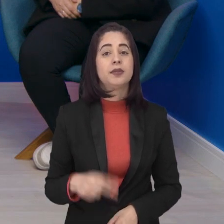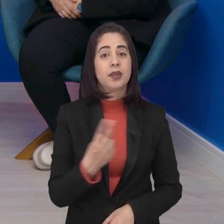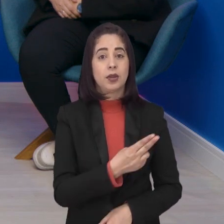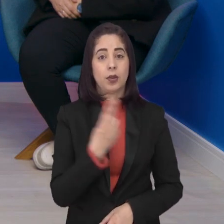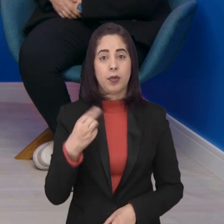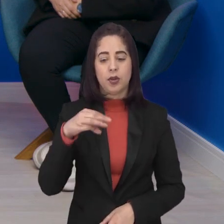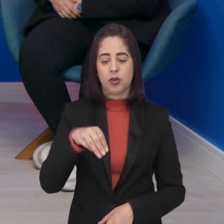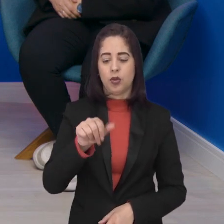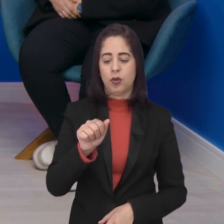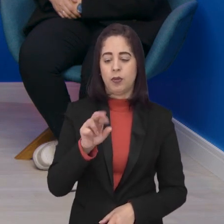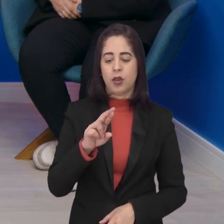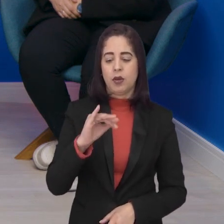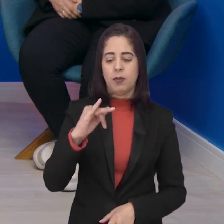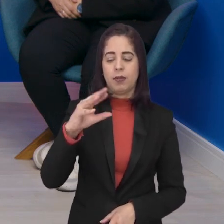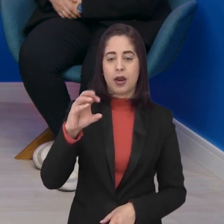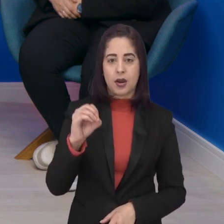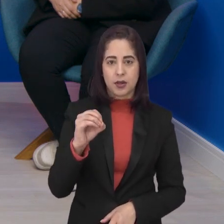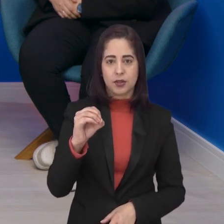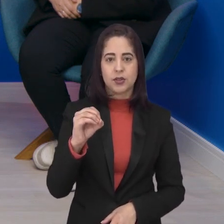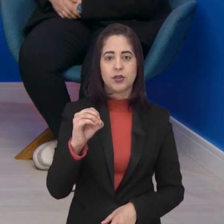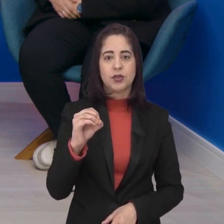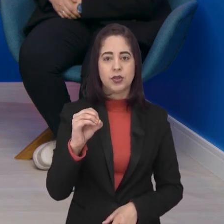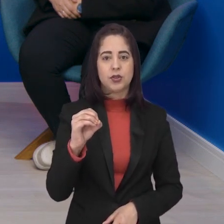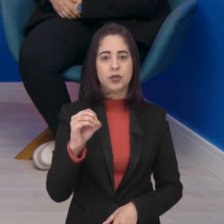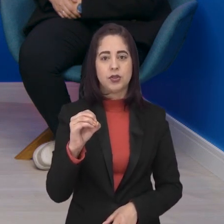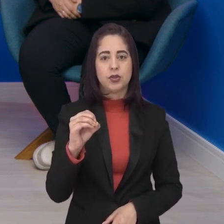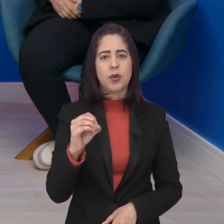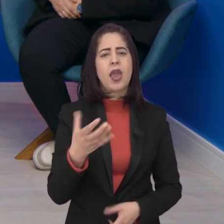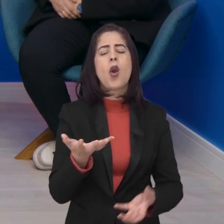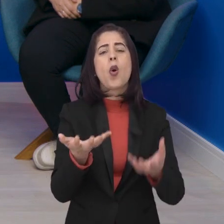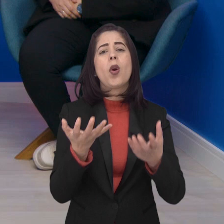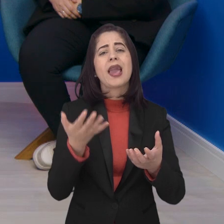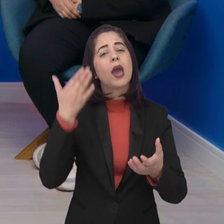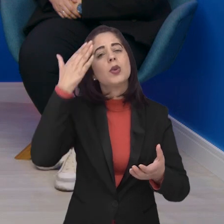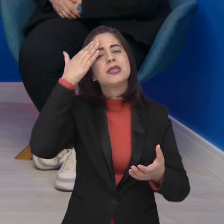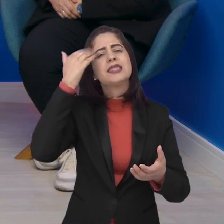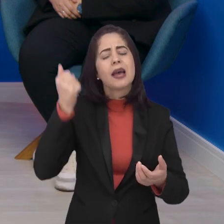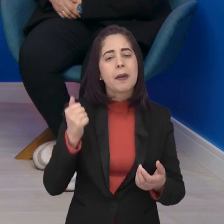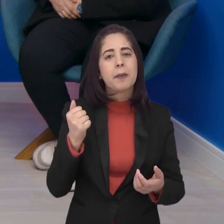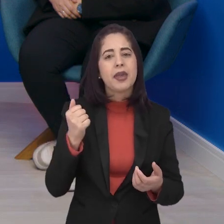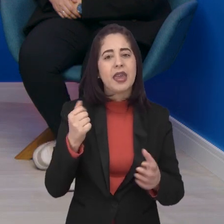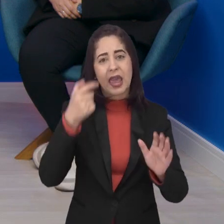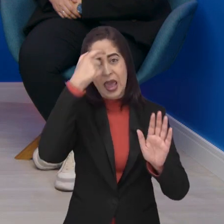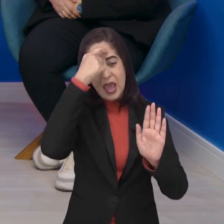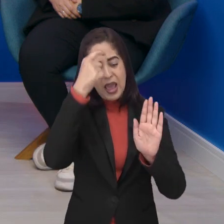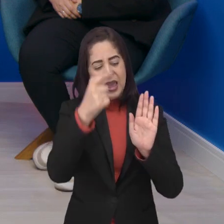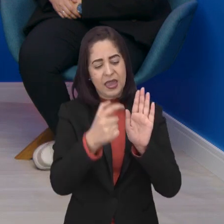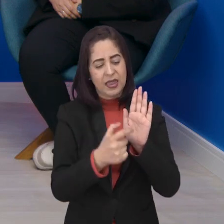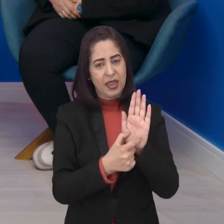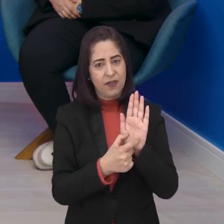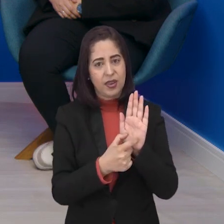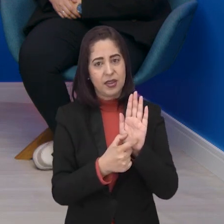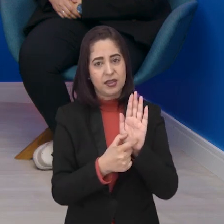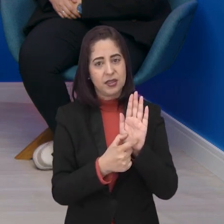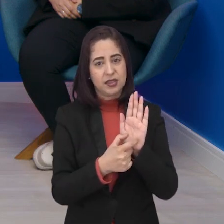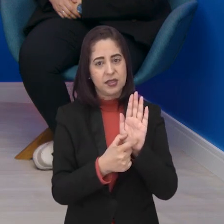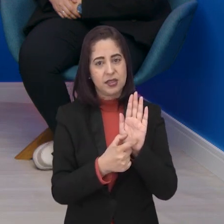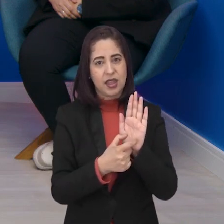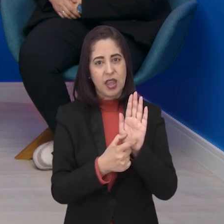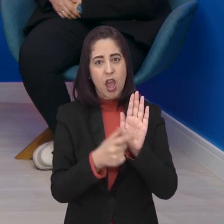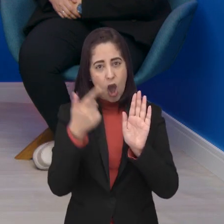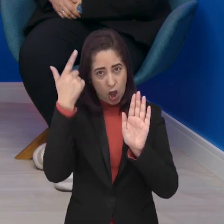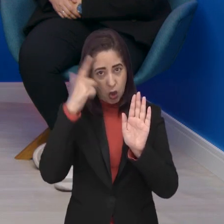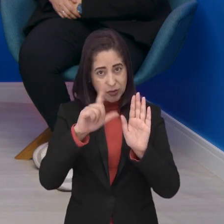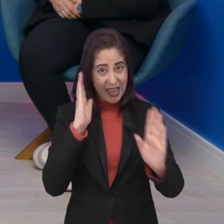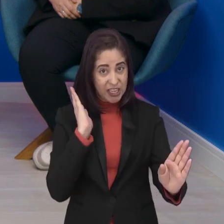Meu nome é Márcio, estou na região faz uma semana e gostaria de saber se a inteligência artificial consegue prever